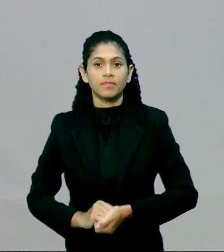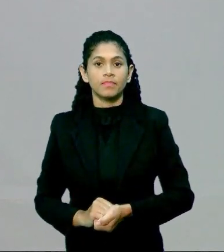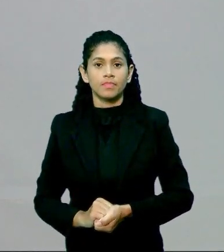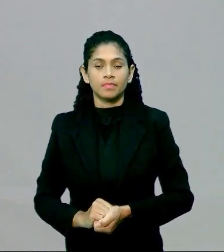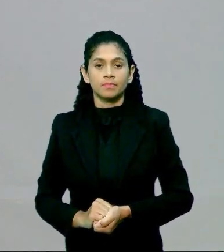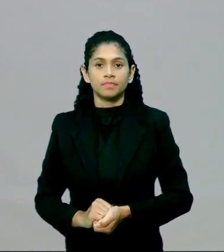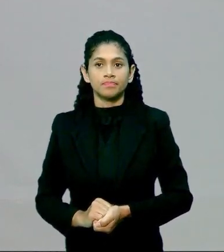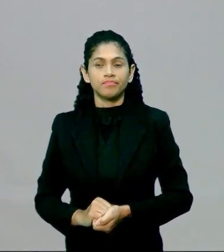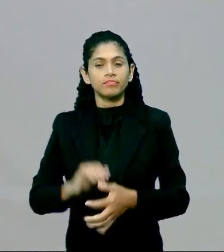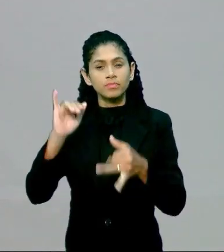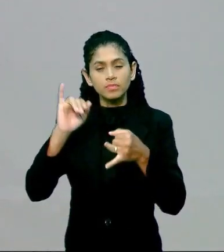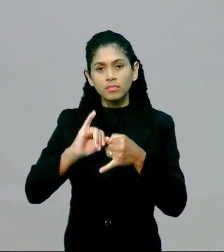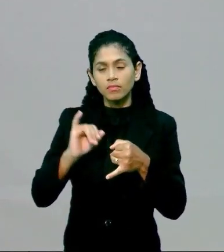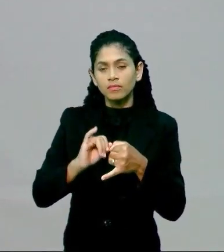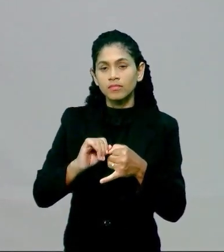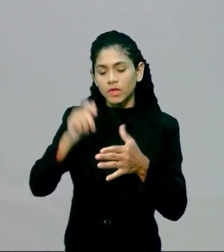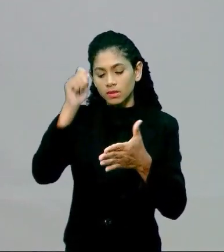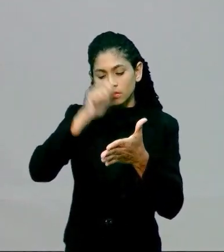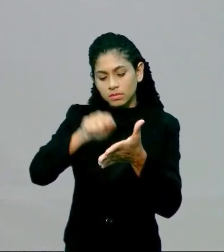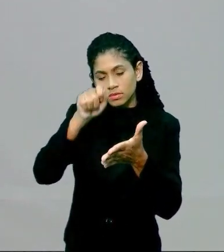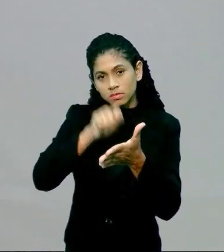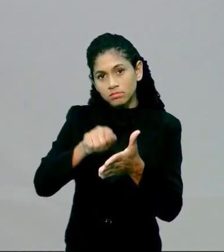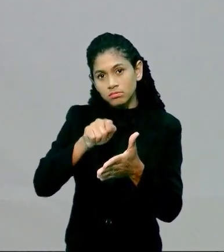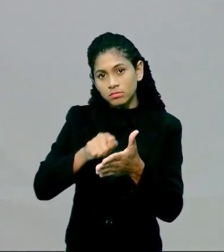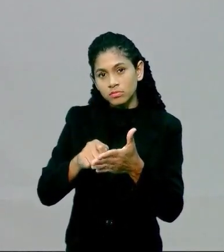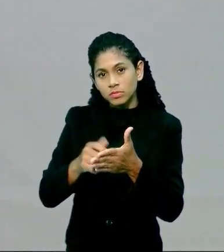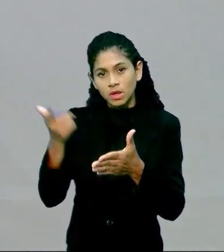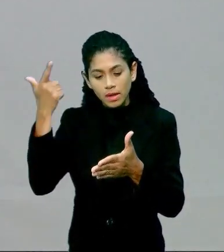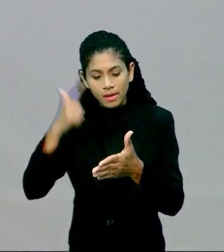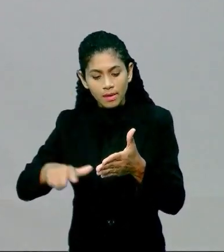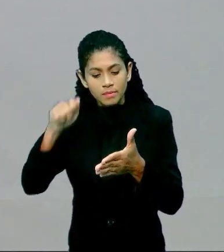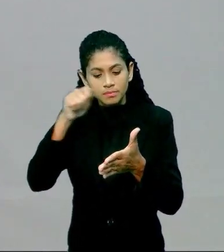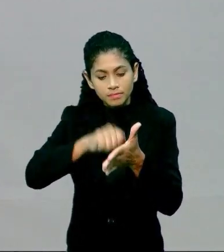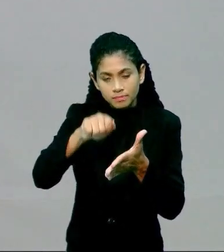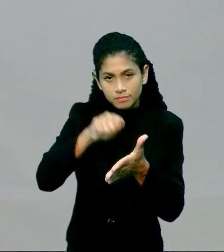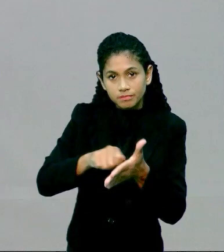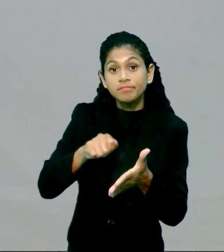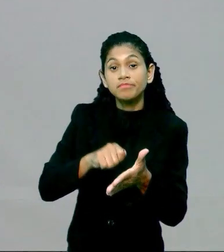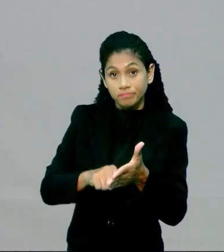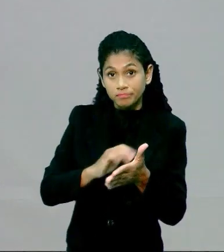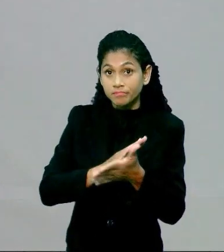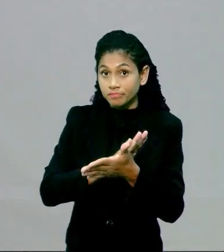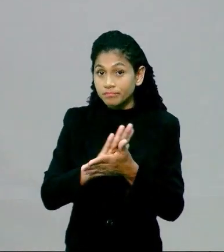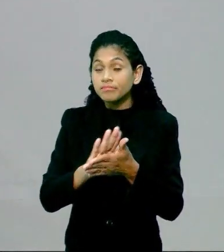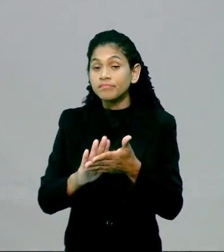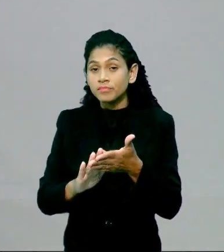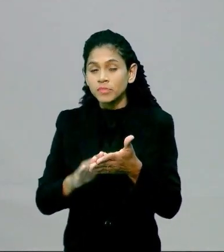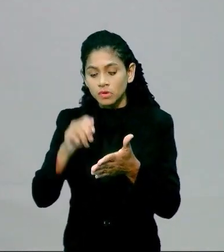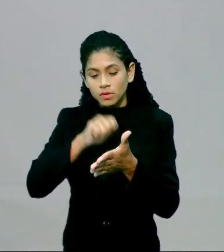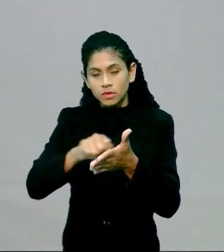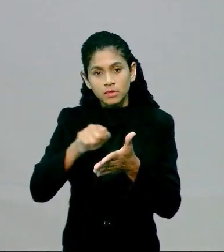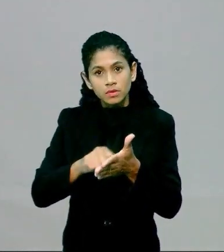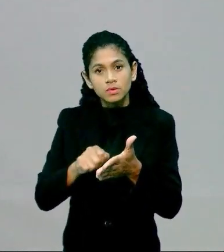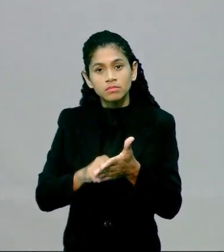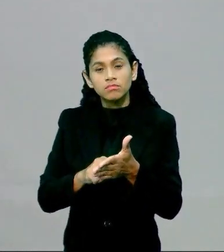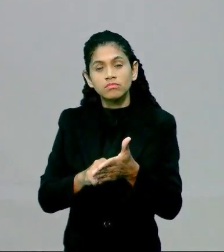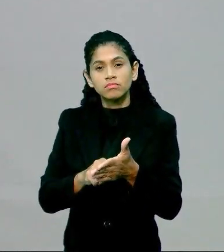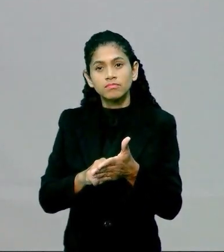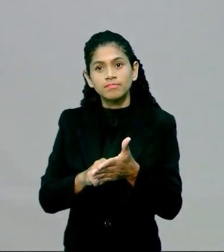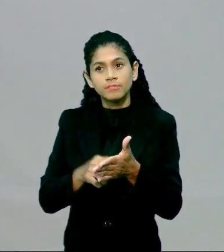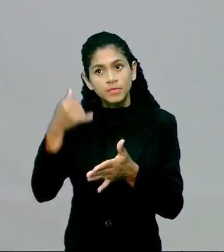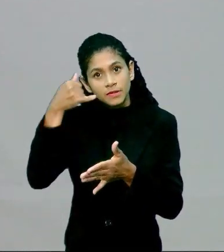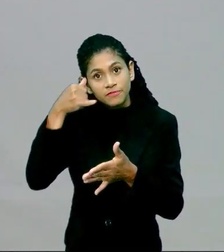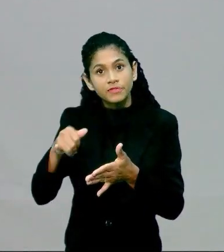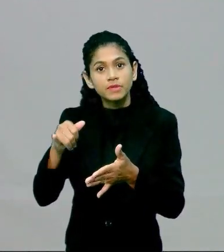feito ainda a escrita, quer dizer, a reprodução aí manual dessas produções. Então, eu escrevo mesmo, eu evito